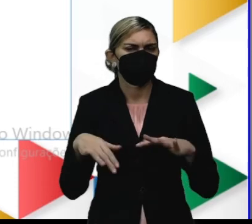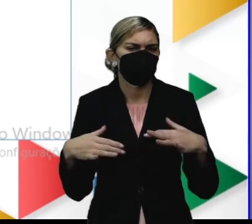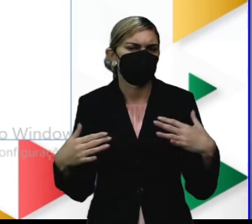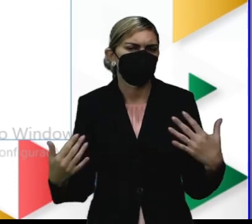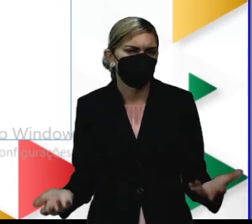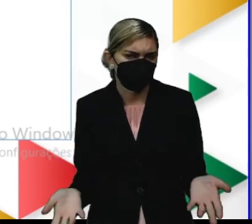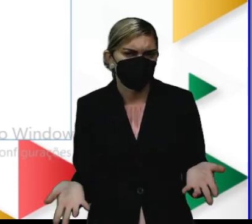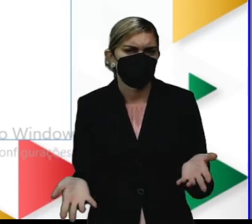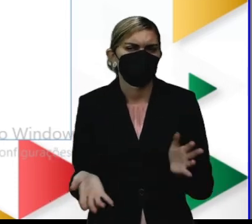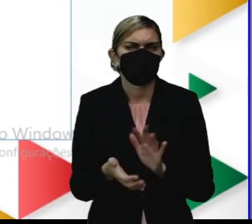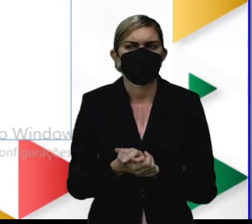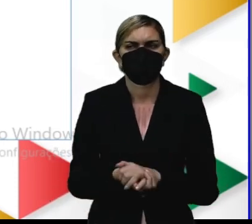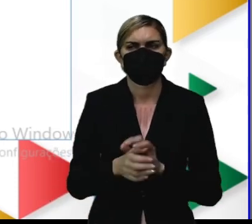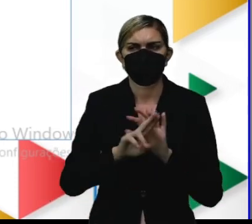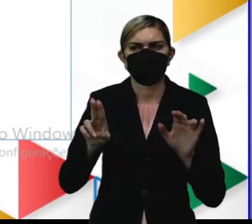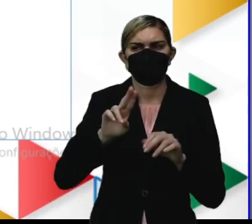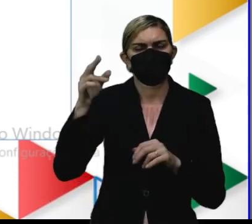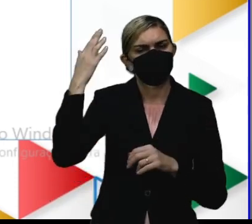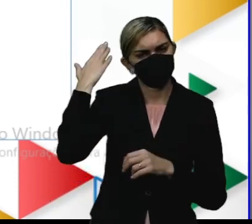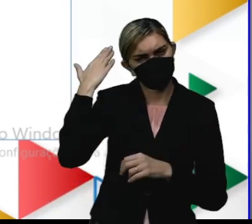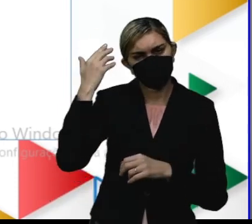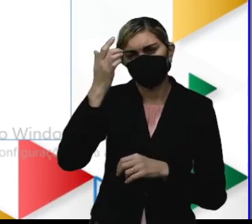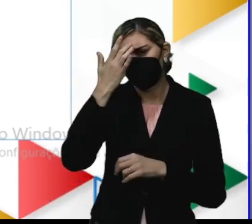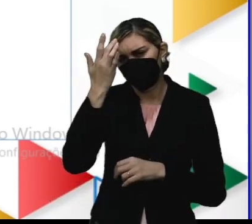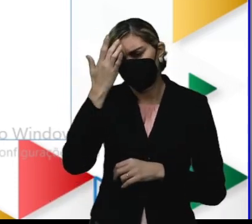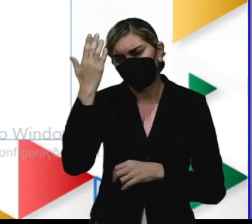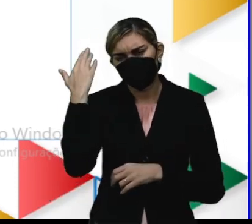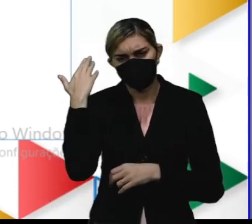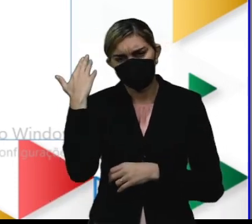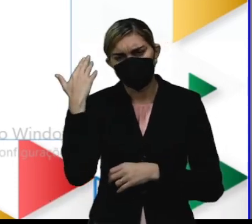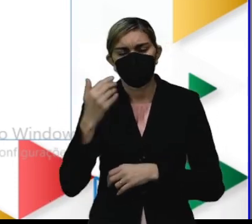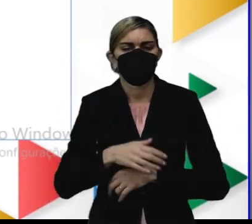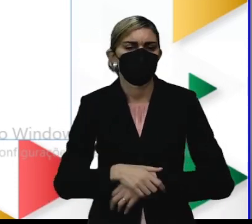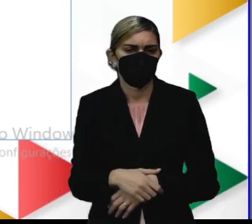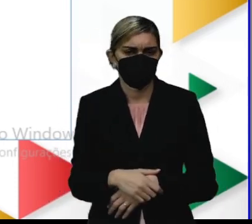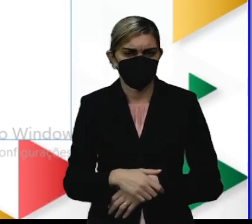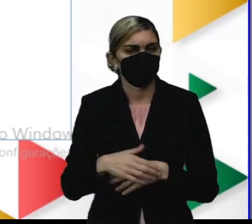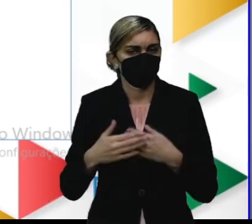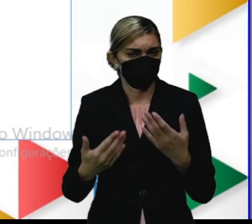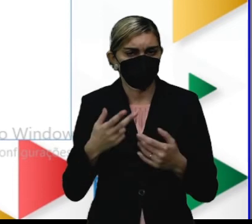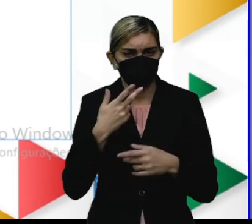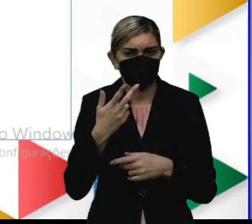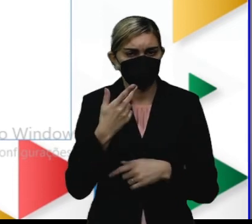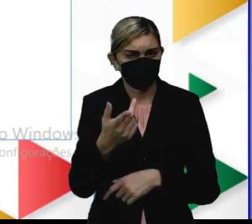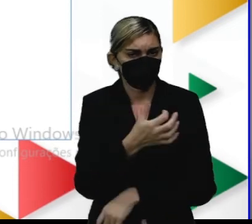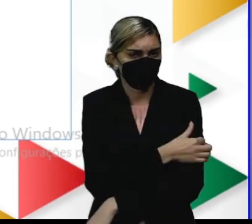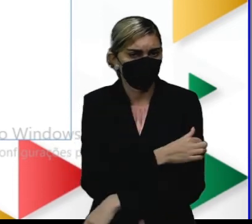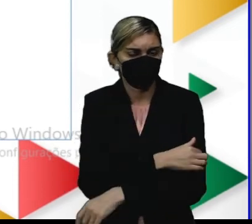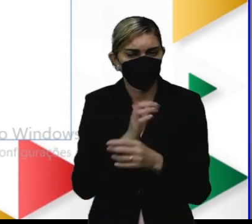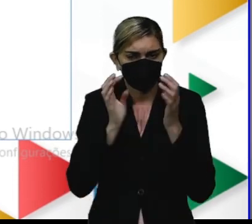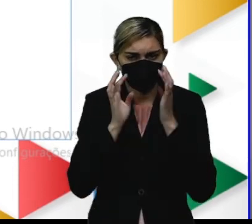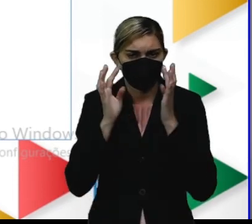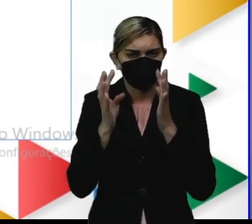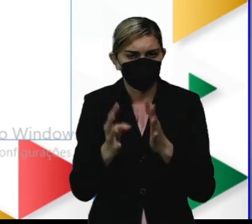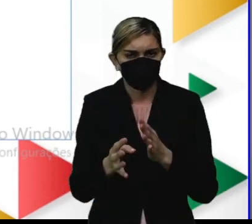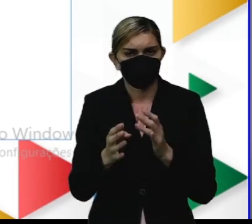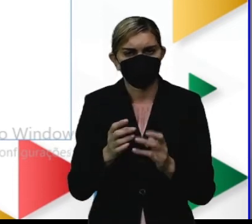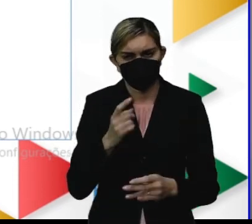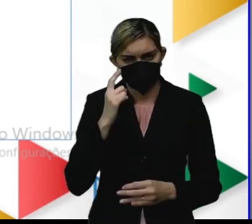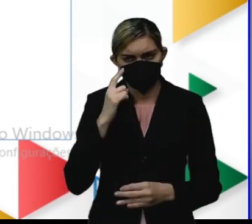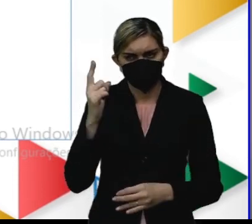hiper fácil. Eu acabei de falar para vocês, meu cotoquinho de gente. Sexto ano, preste atenção.